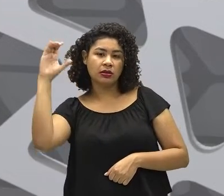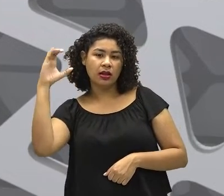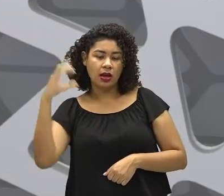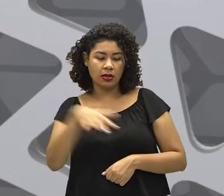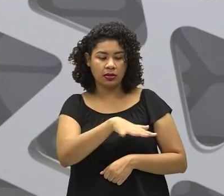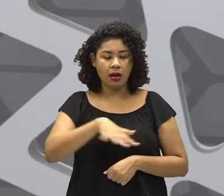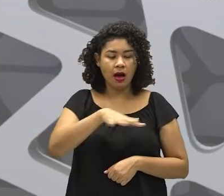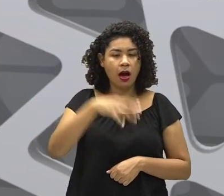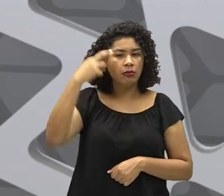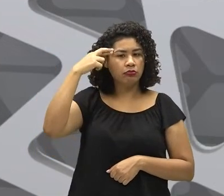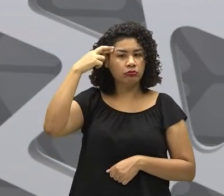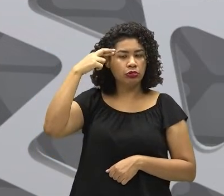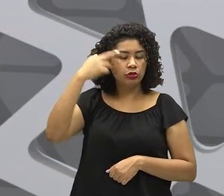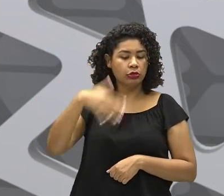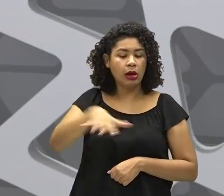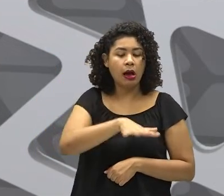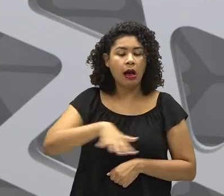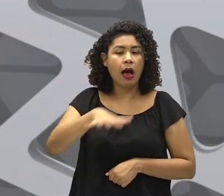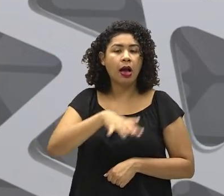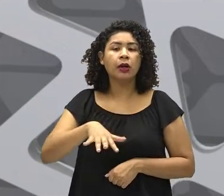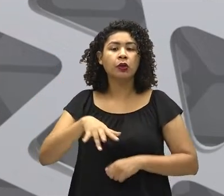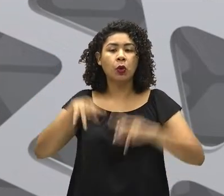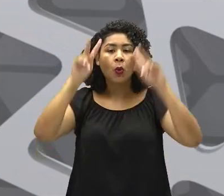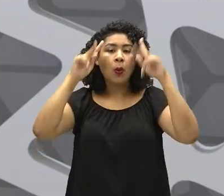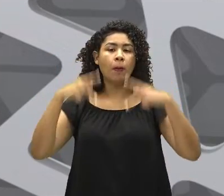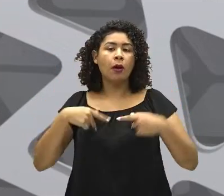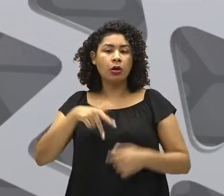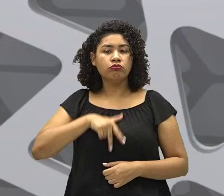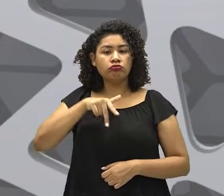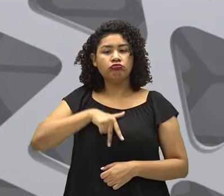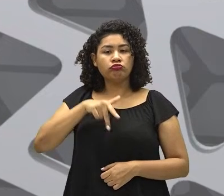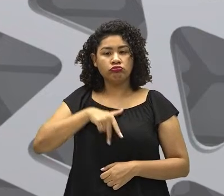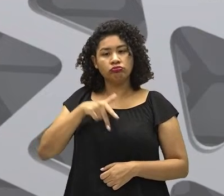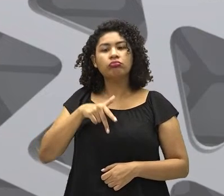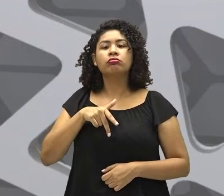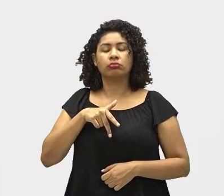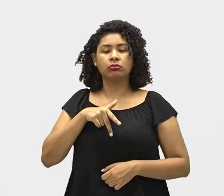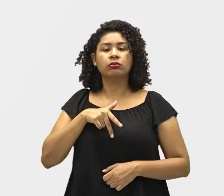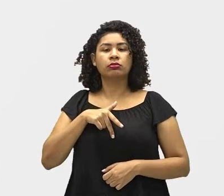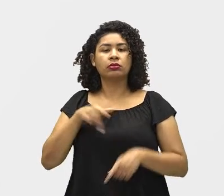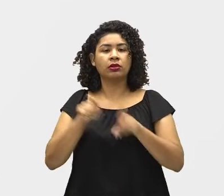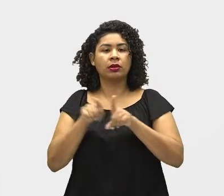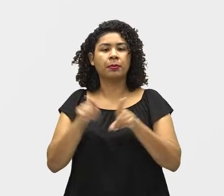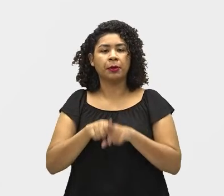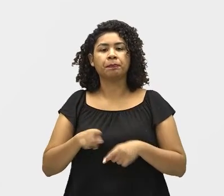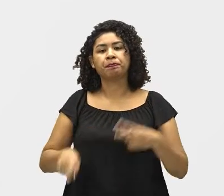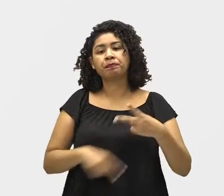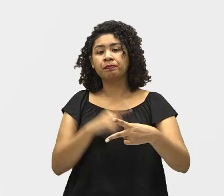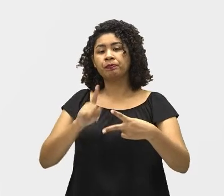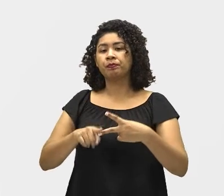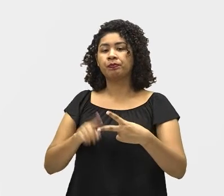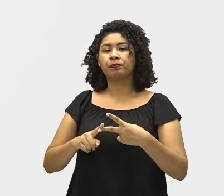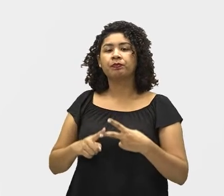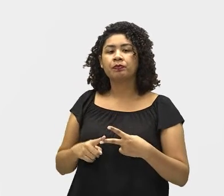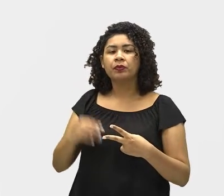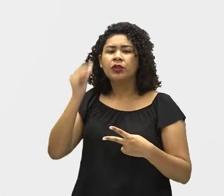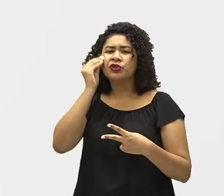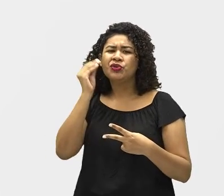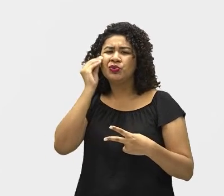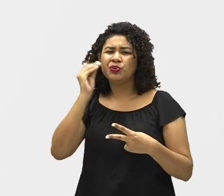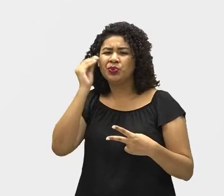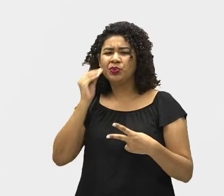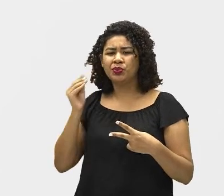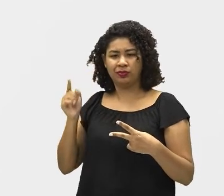ao antropocentrismo como características, ok? Experimentalismo. Para eles, todo